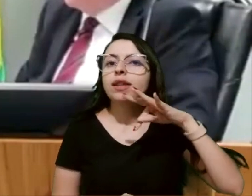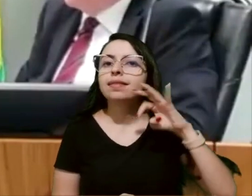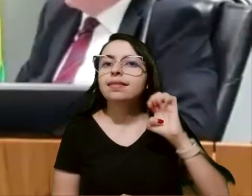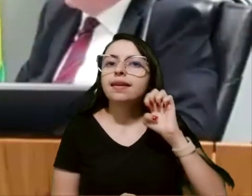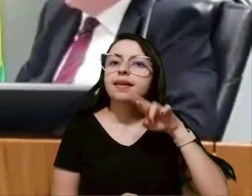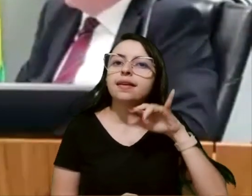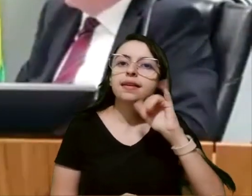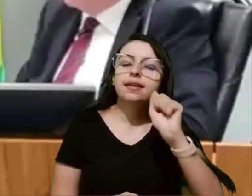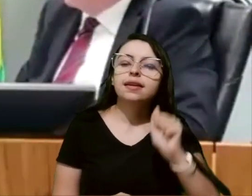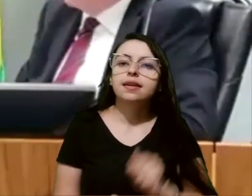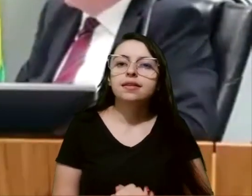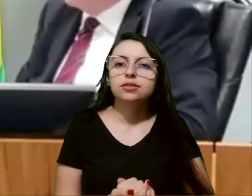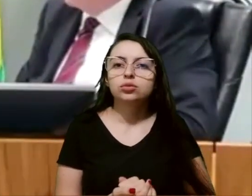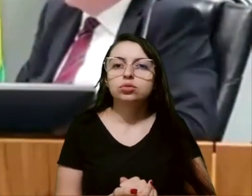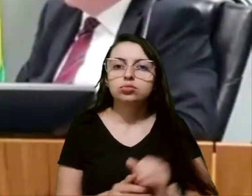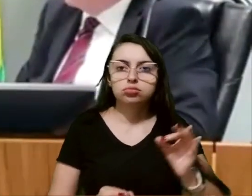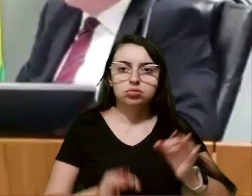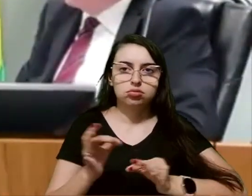loteria,